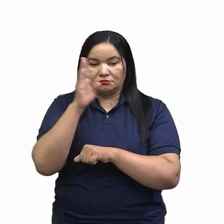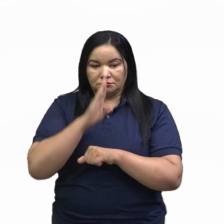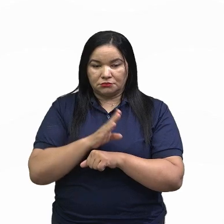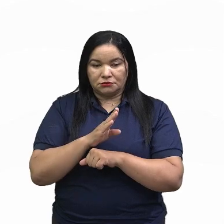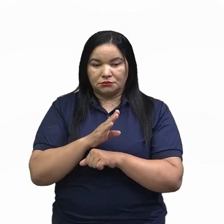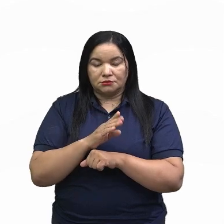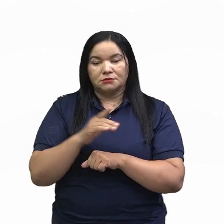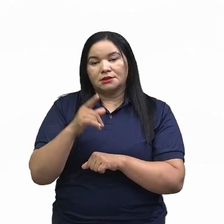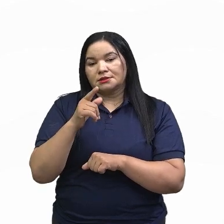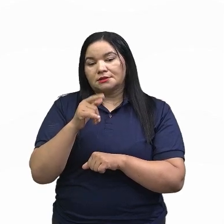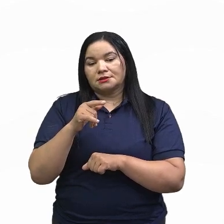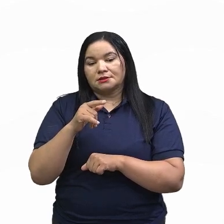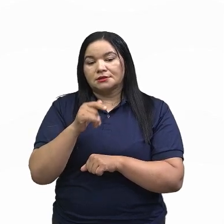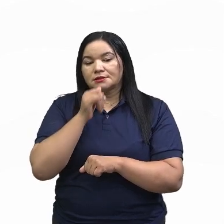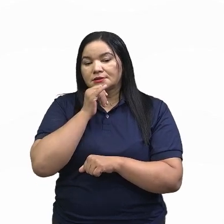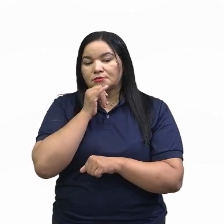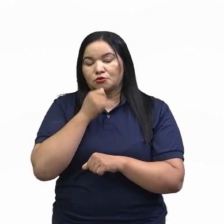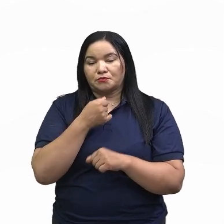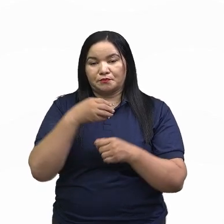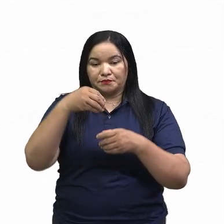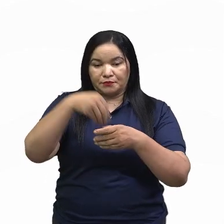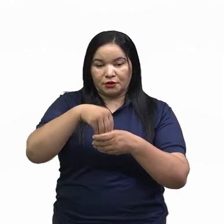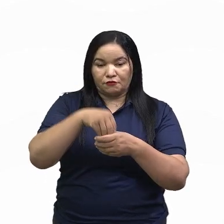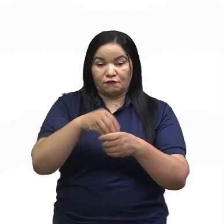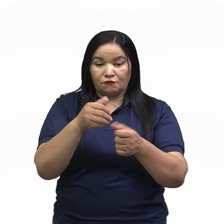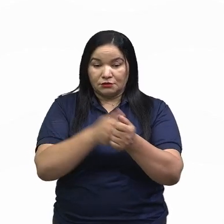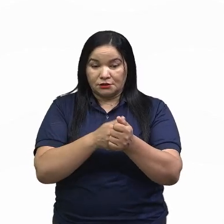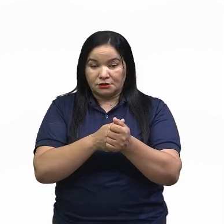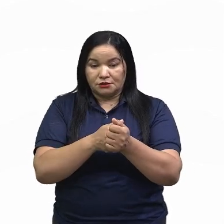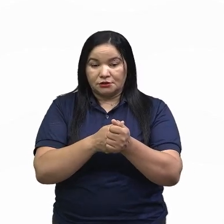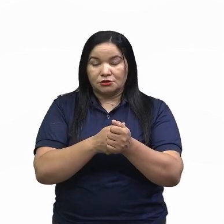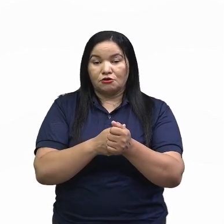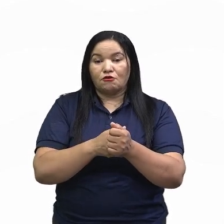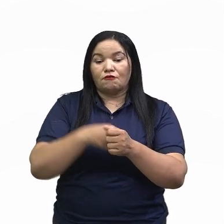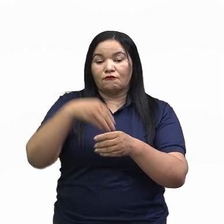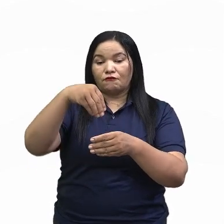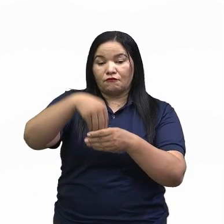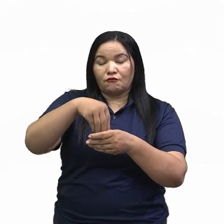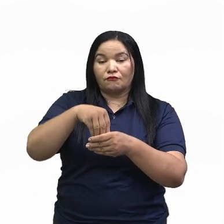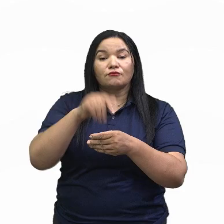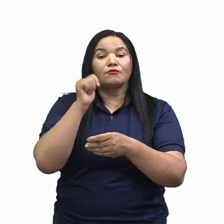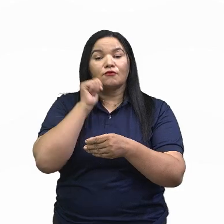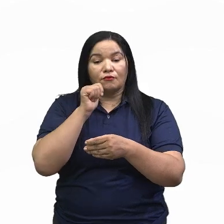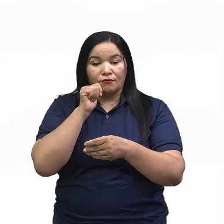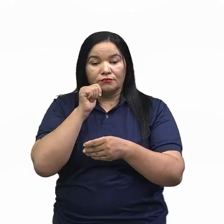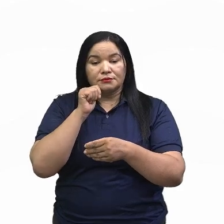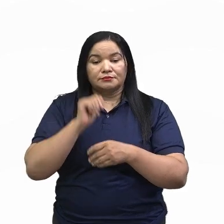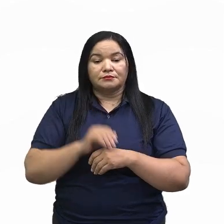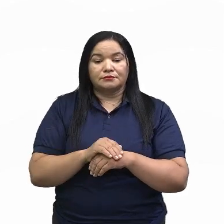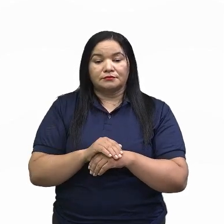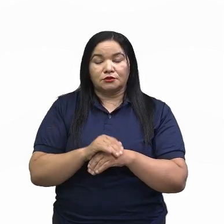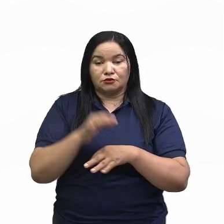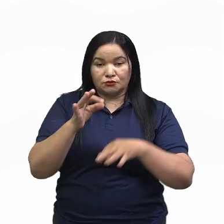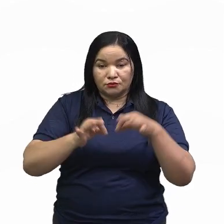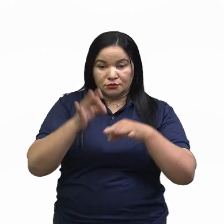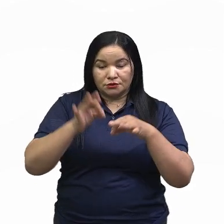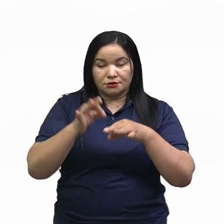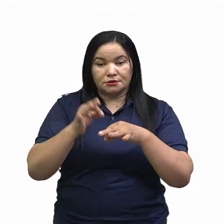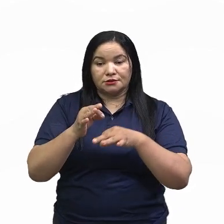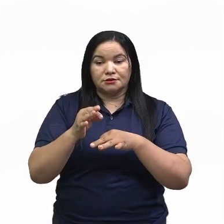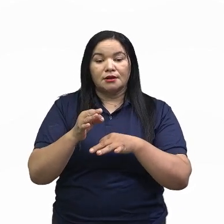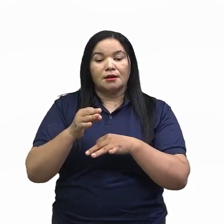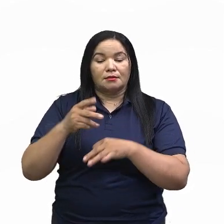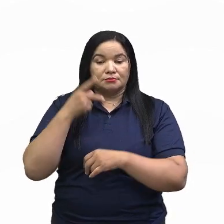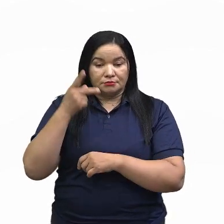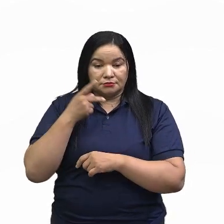por exemplo, voto secreto, voto feminino, a justiça eleitoral,